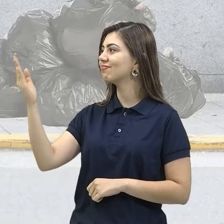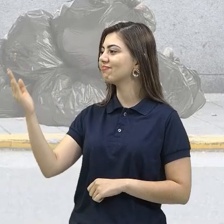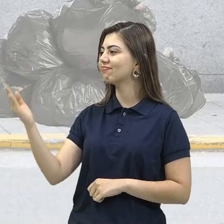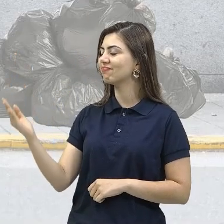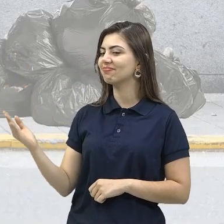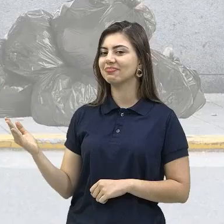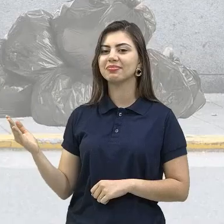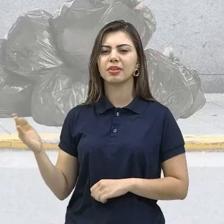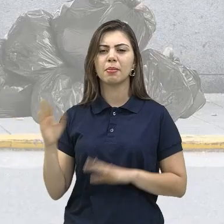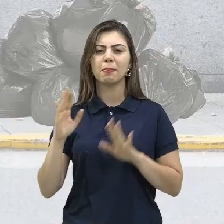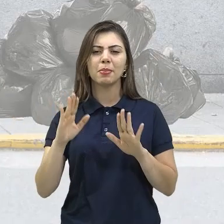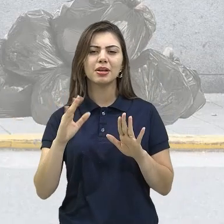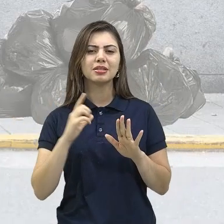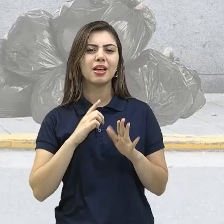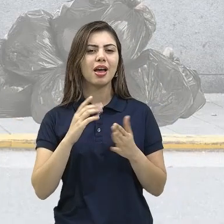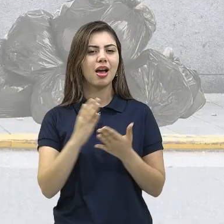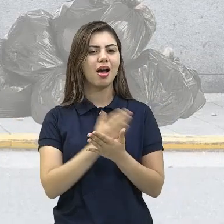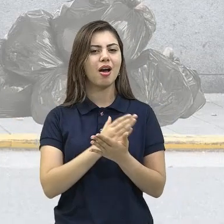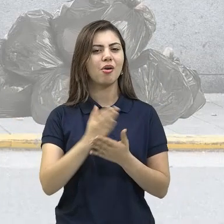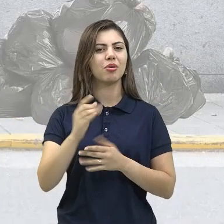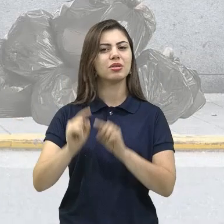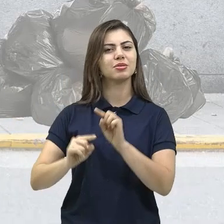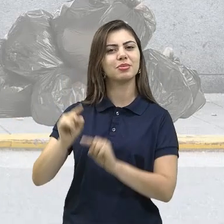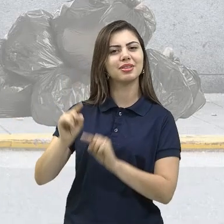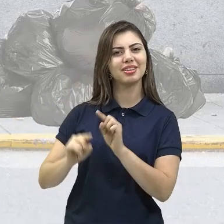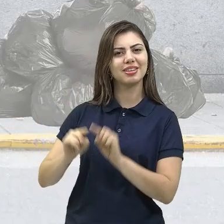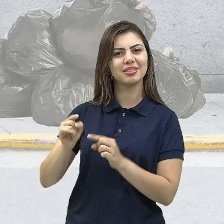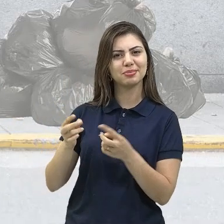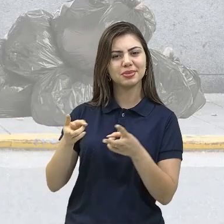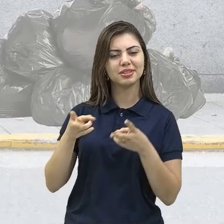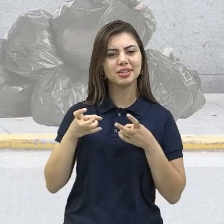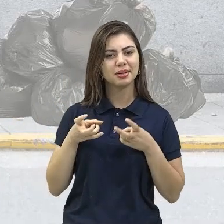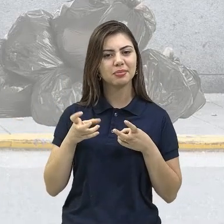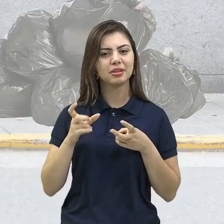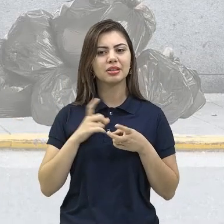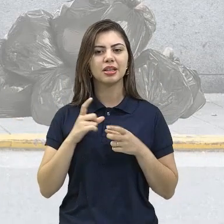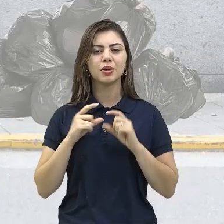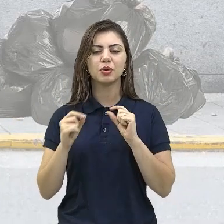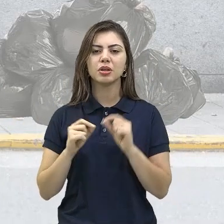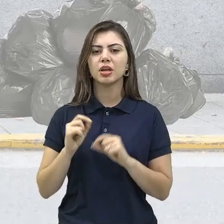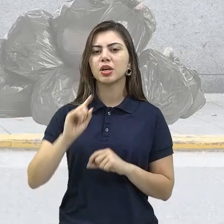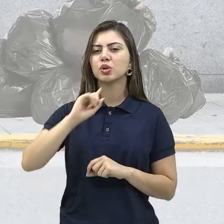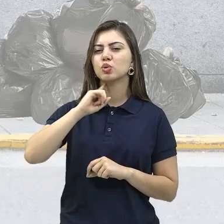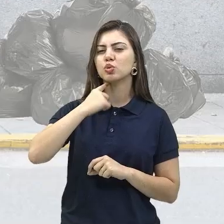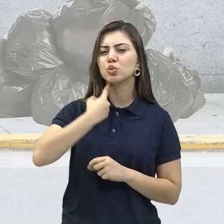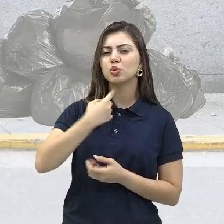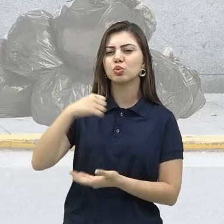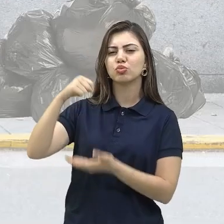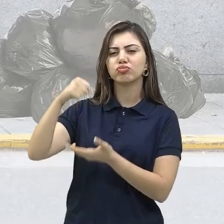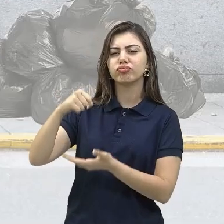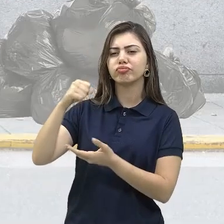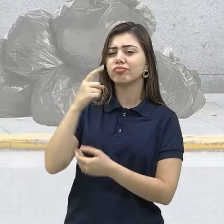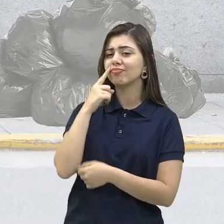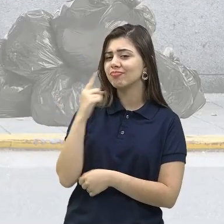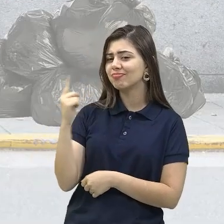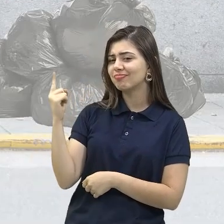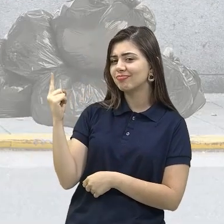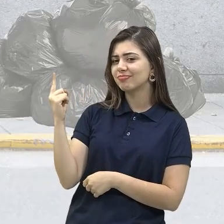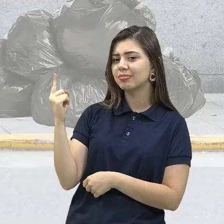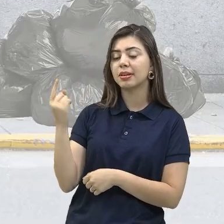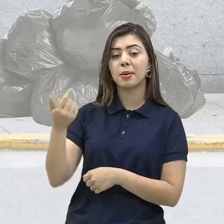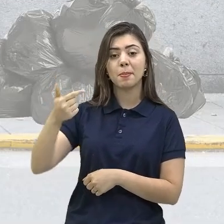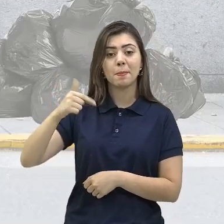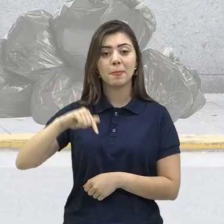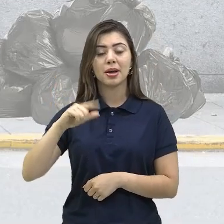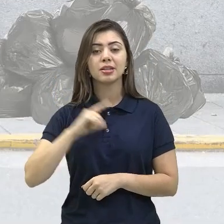algumas coisas aqui representadas nela, não é mesmo? A gente tem alguns sacos de lixo, a gente tem um amontoado de